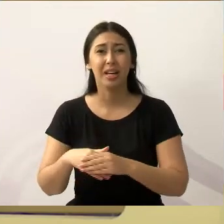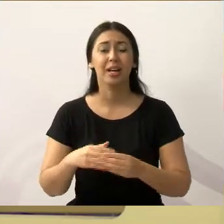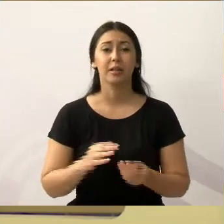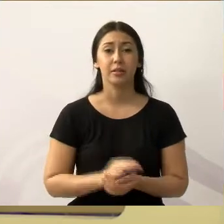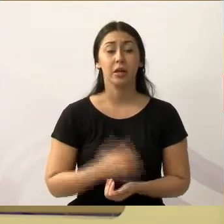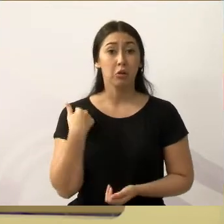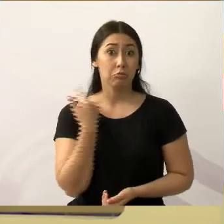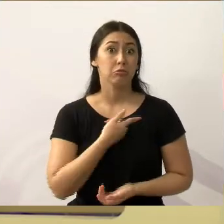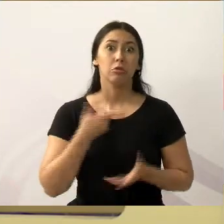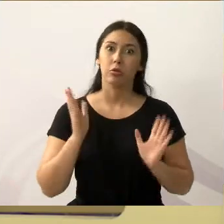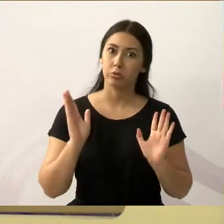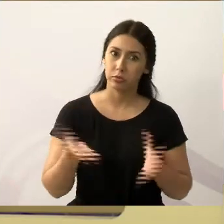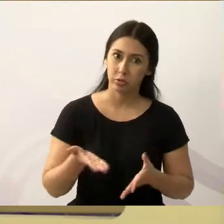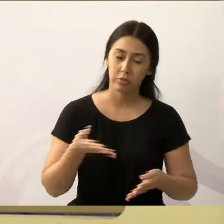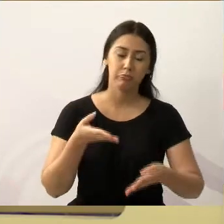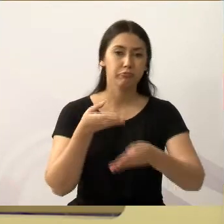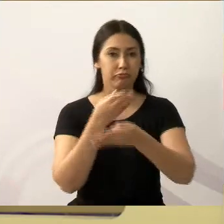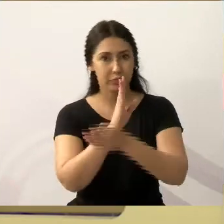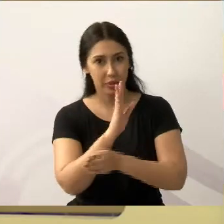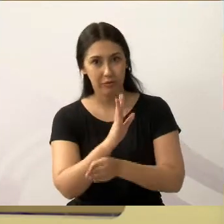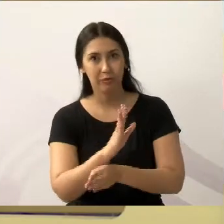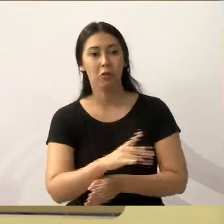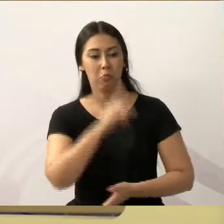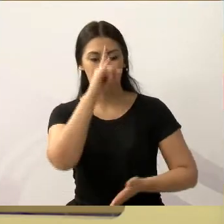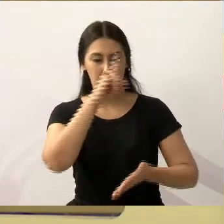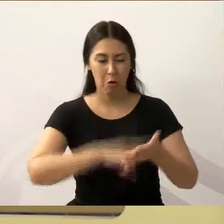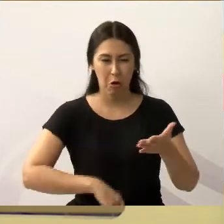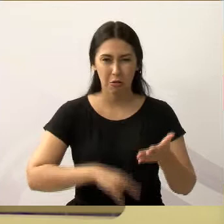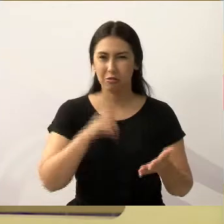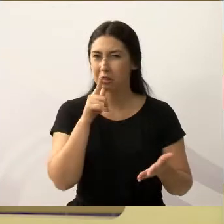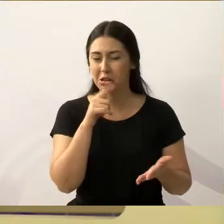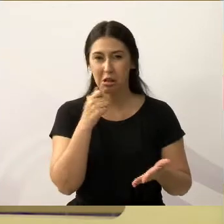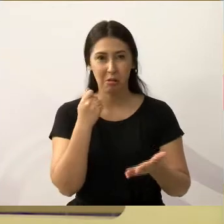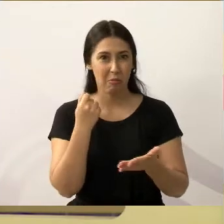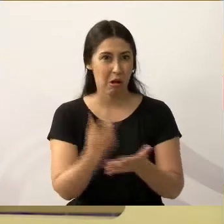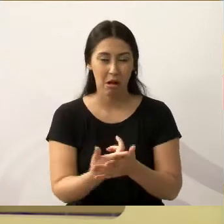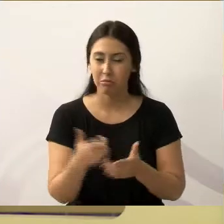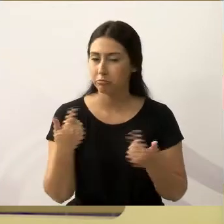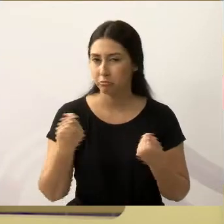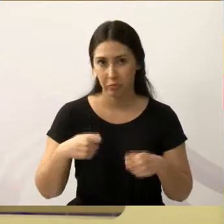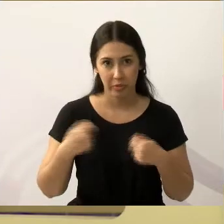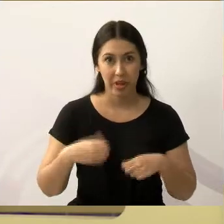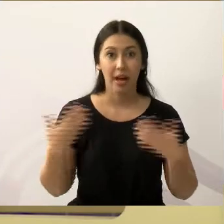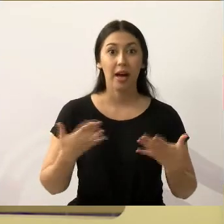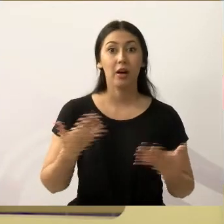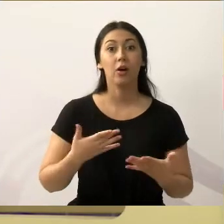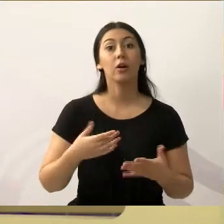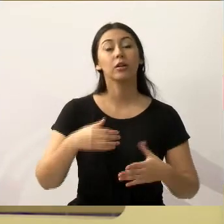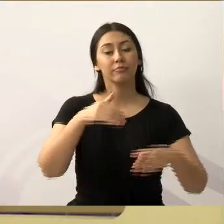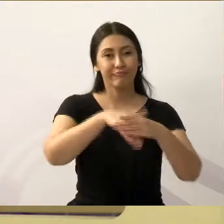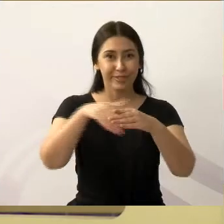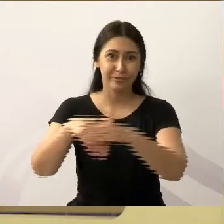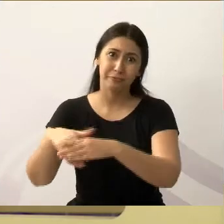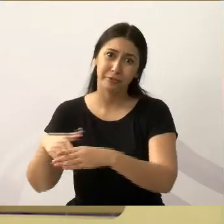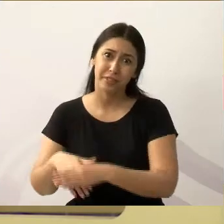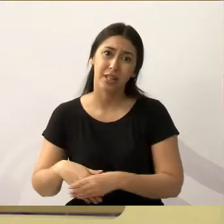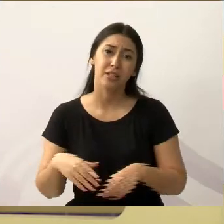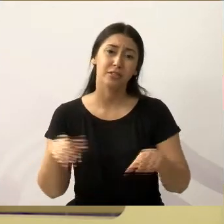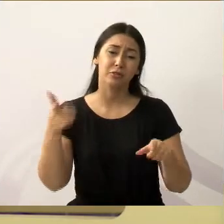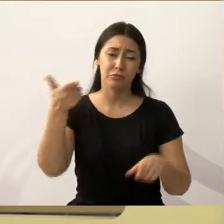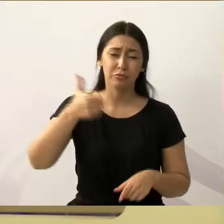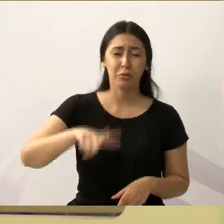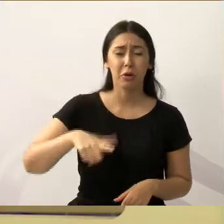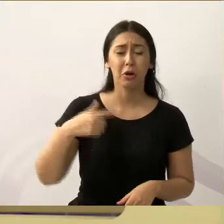isenção da conta de água, já vamos votar este também, temos mais um processo, então que tenhamos